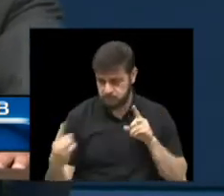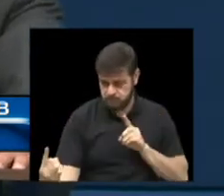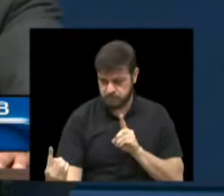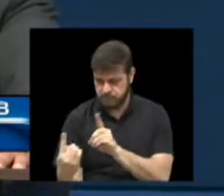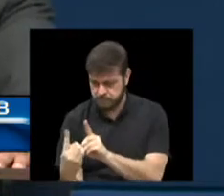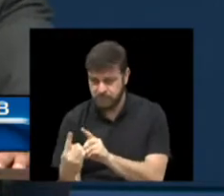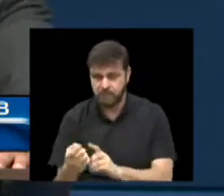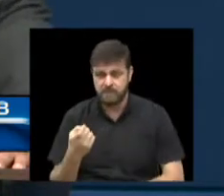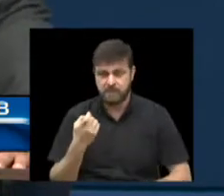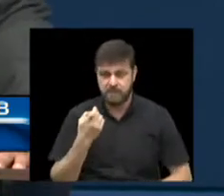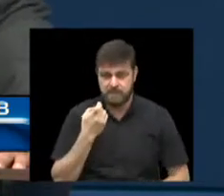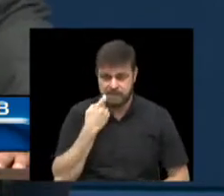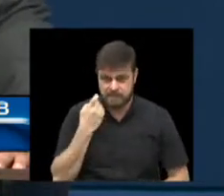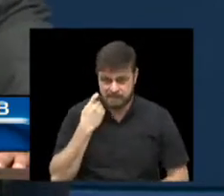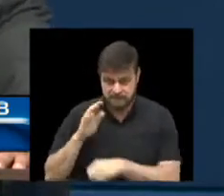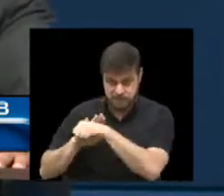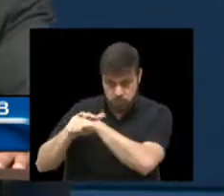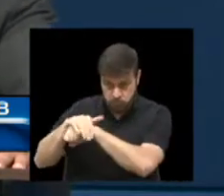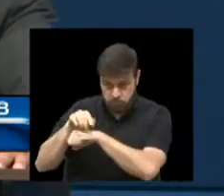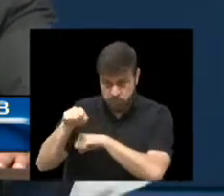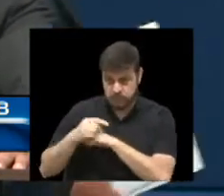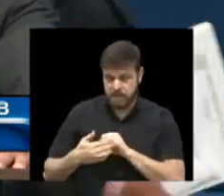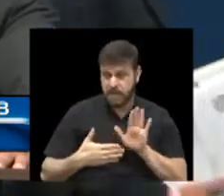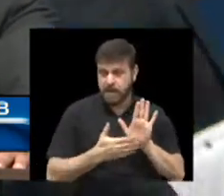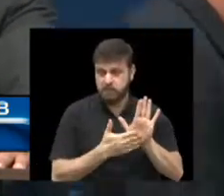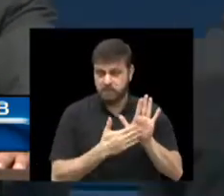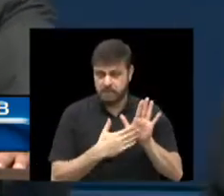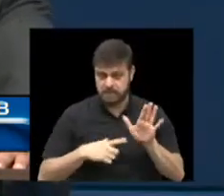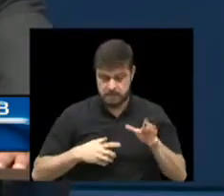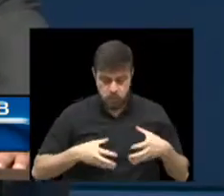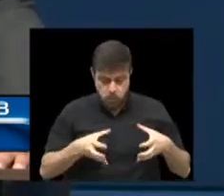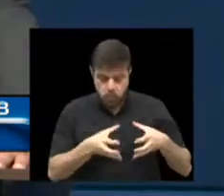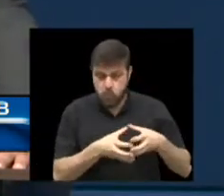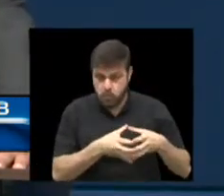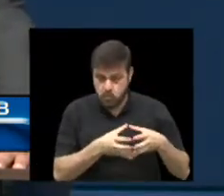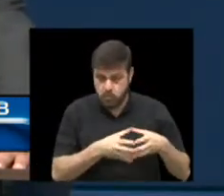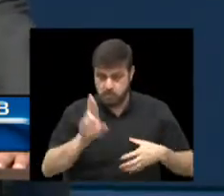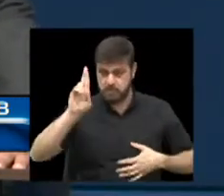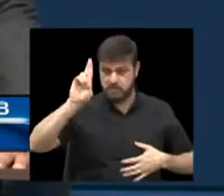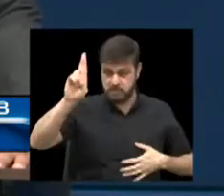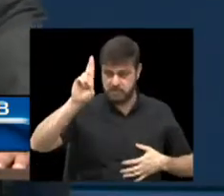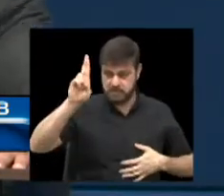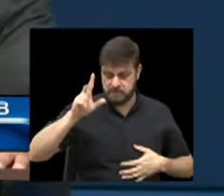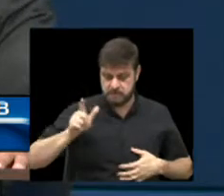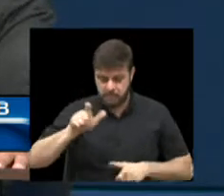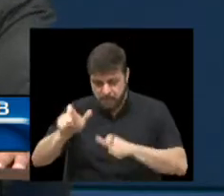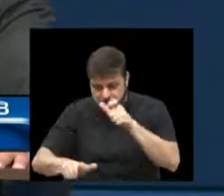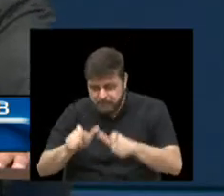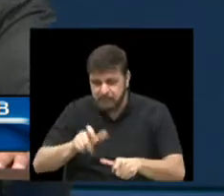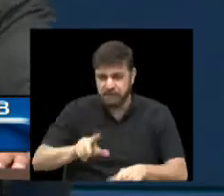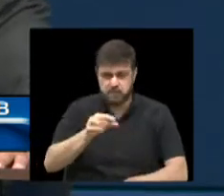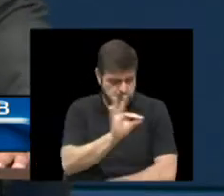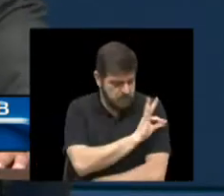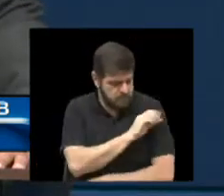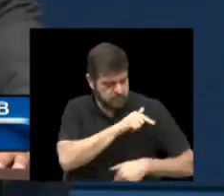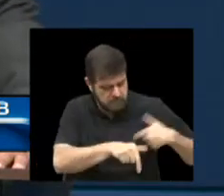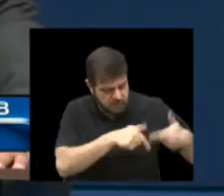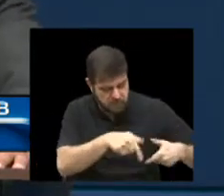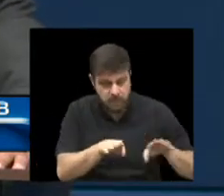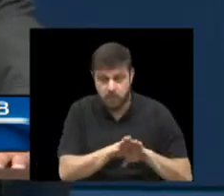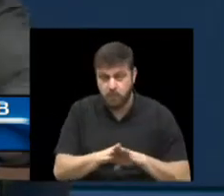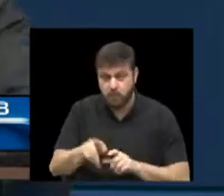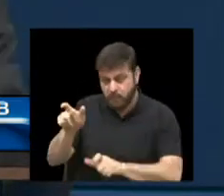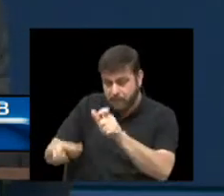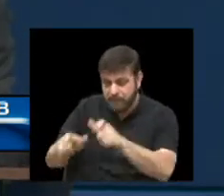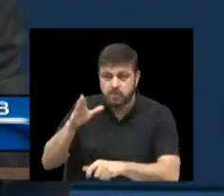de sexta-feira à noite, saiu uma comissão de membros da prefeitura, pessoas do conselho da cidade e pessoas relacionadas ao Colégio